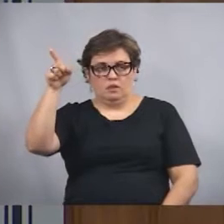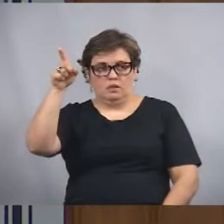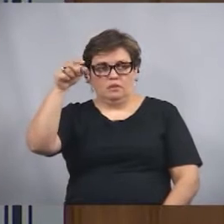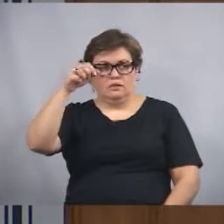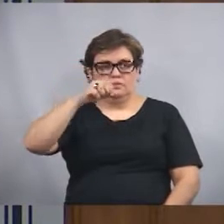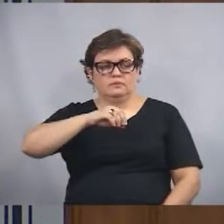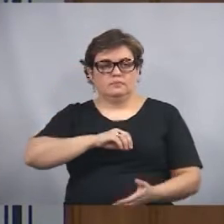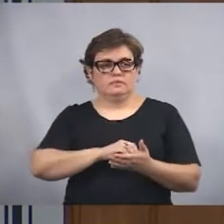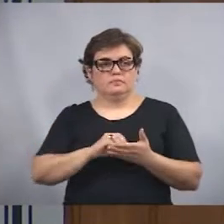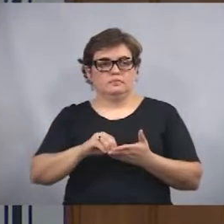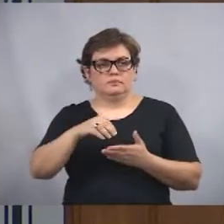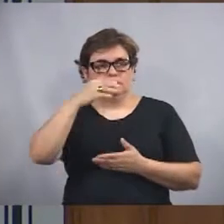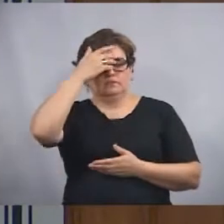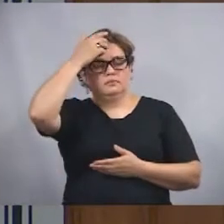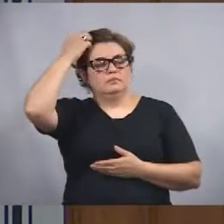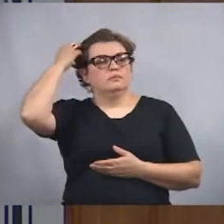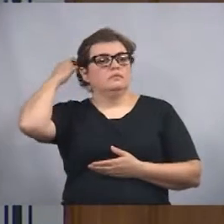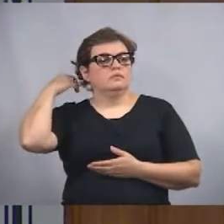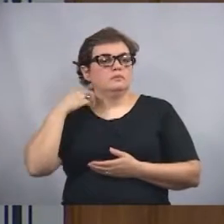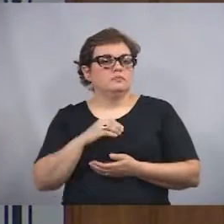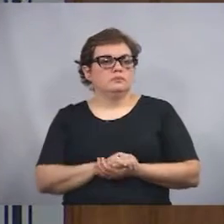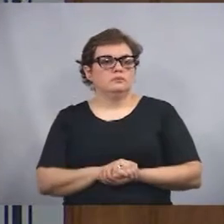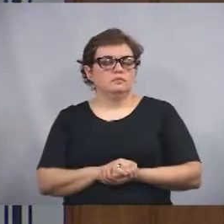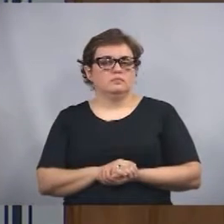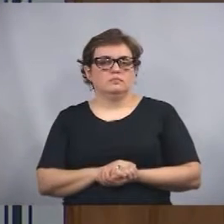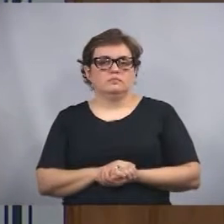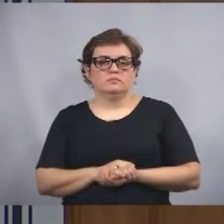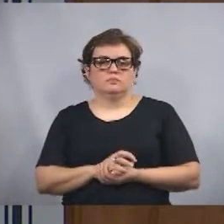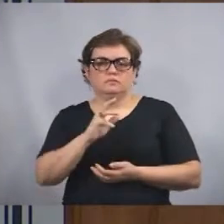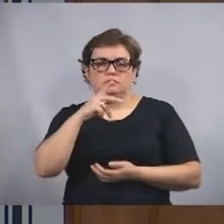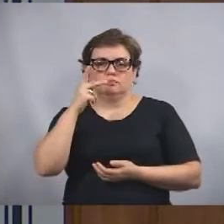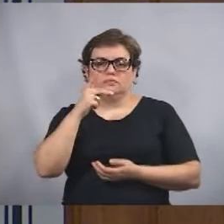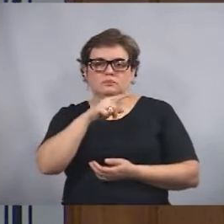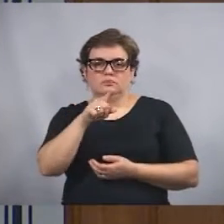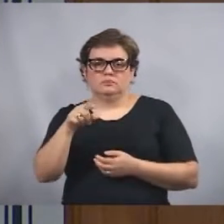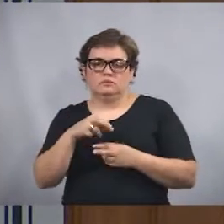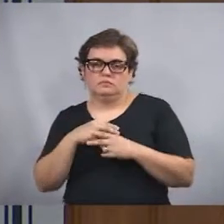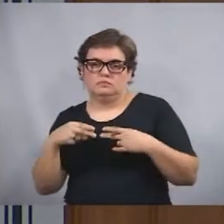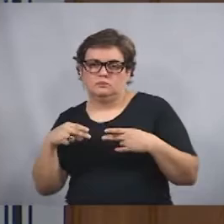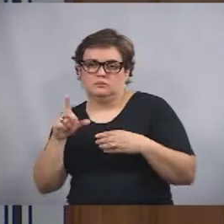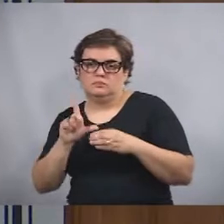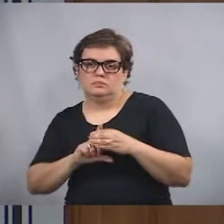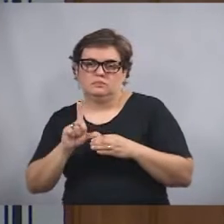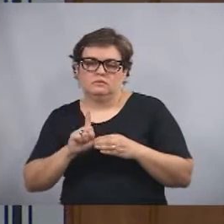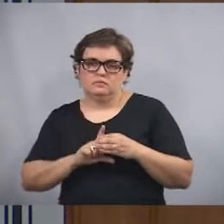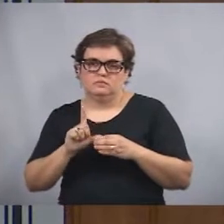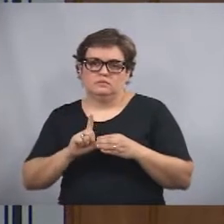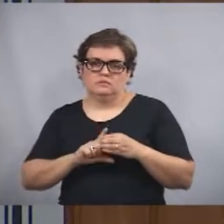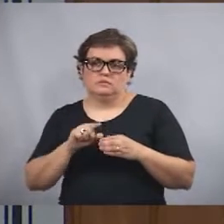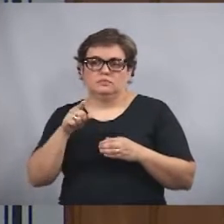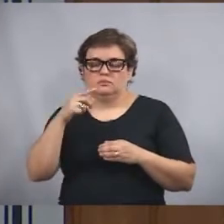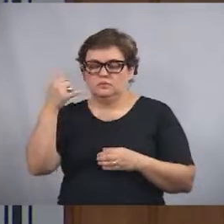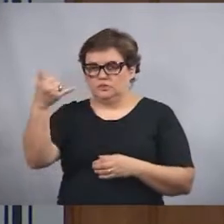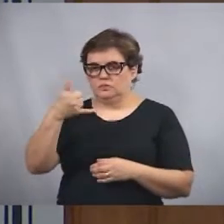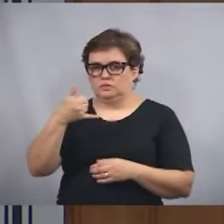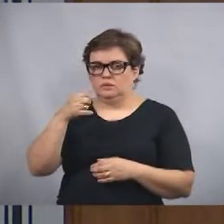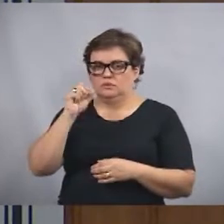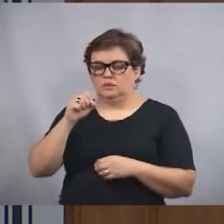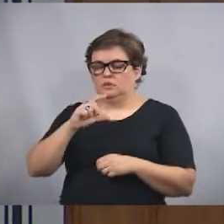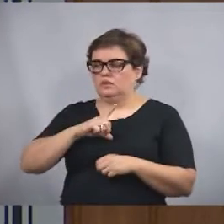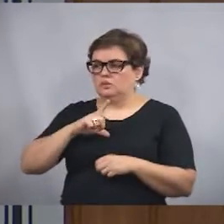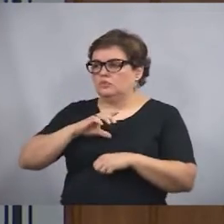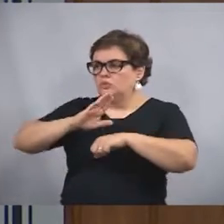secretaria a respeito dessa questão do lixo vá ele dizia que havia um